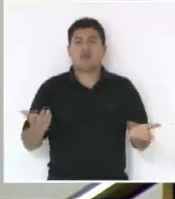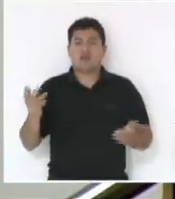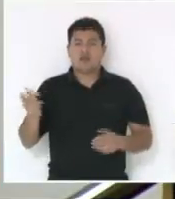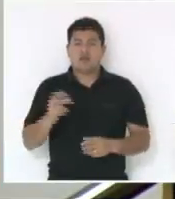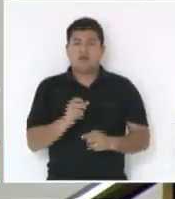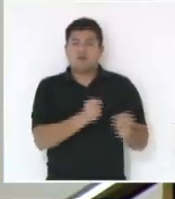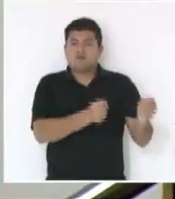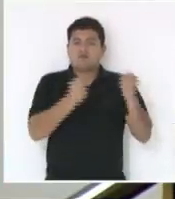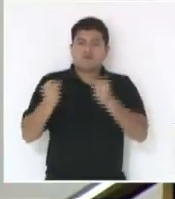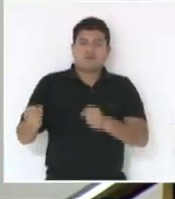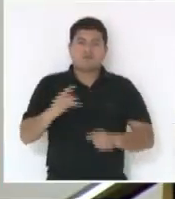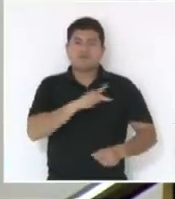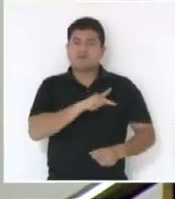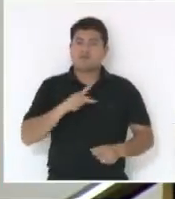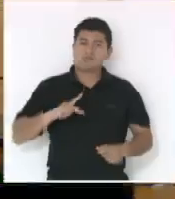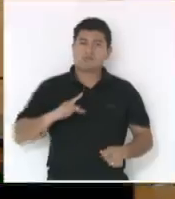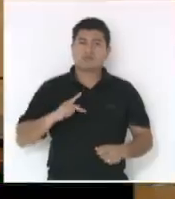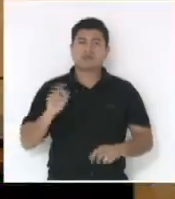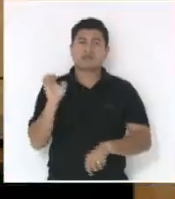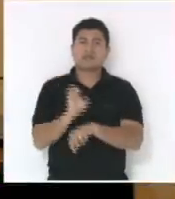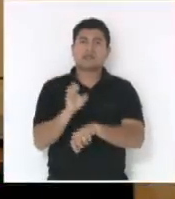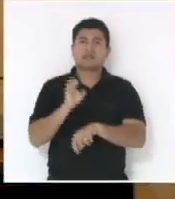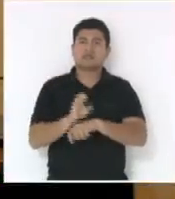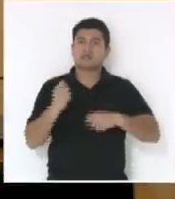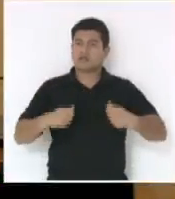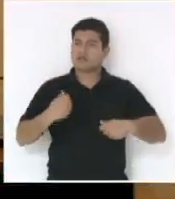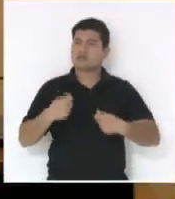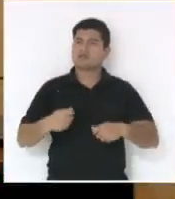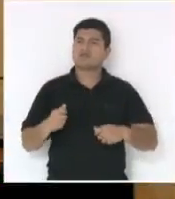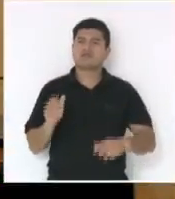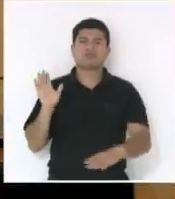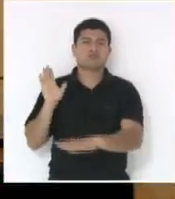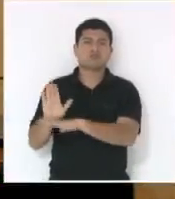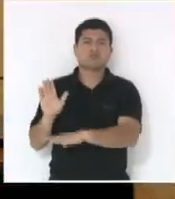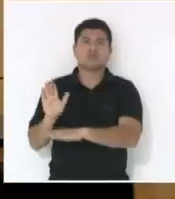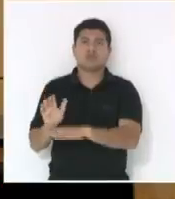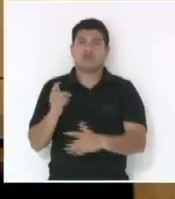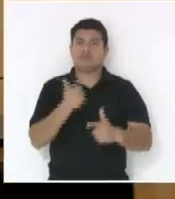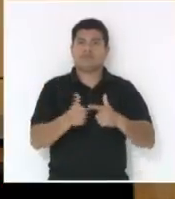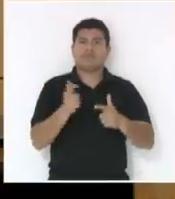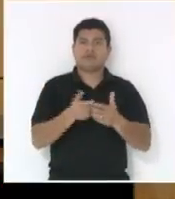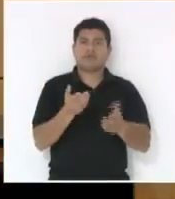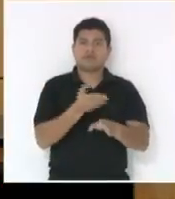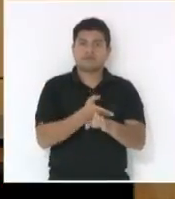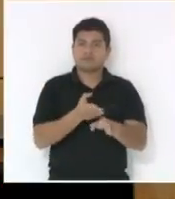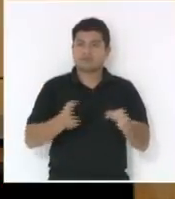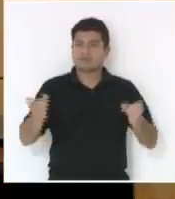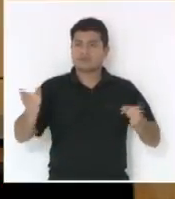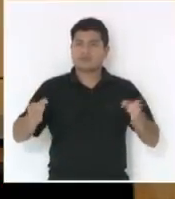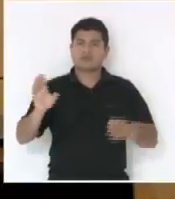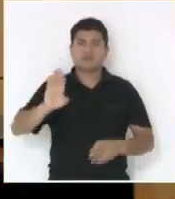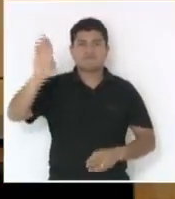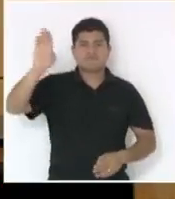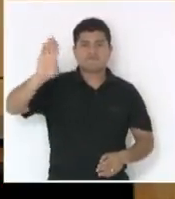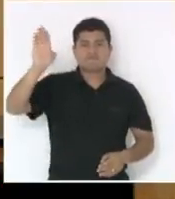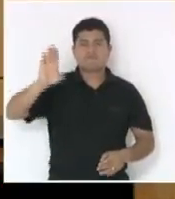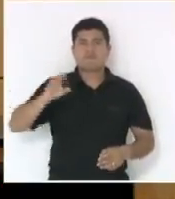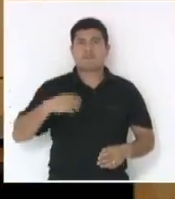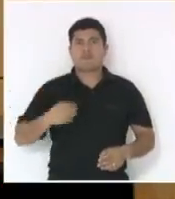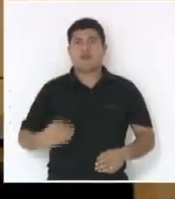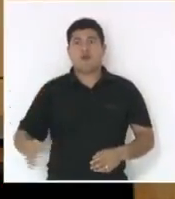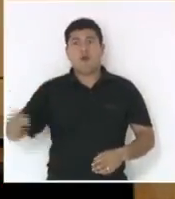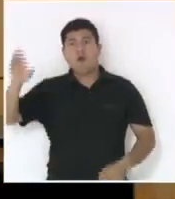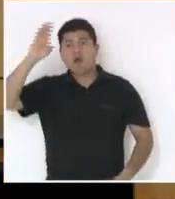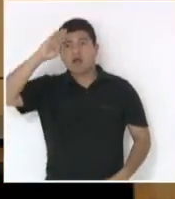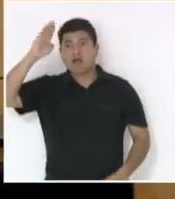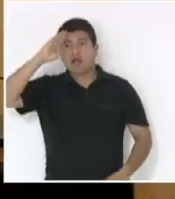Estado, deveria se manifestar. Também está com o problema da questão do período eleitoral. Tem que se manifestar, o